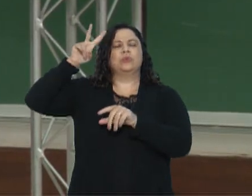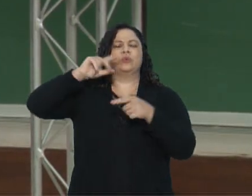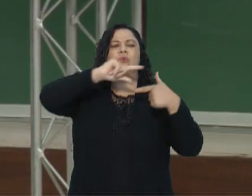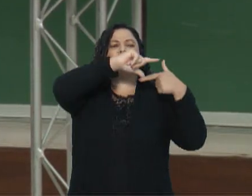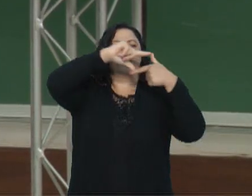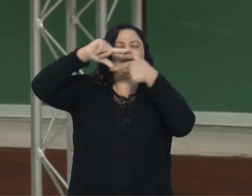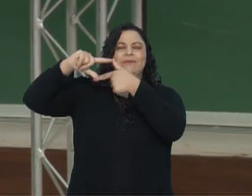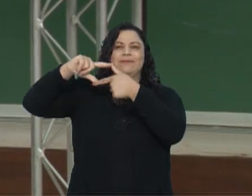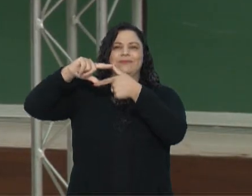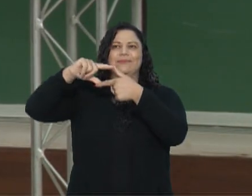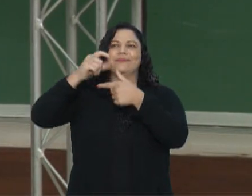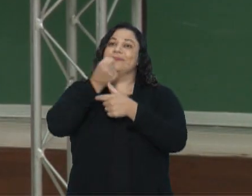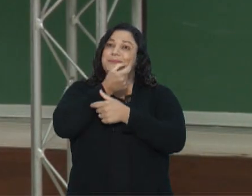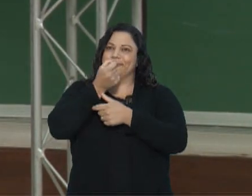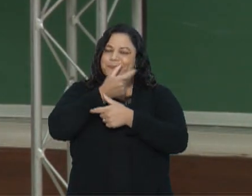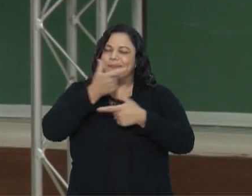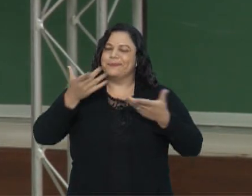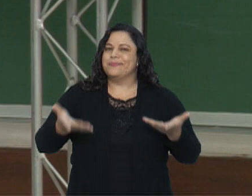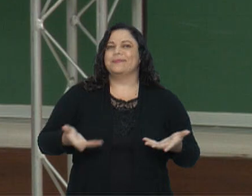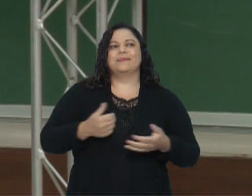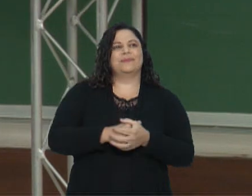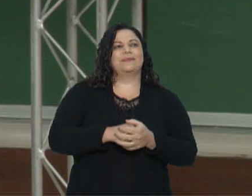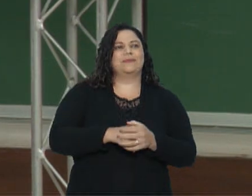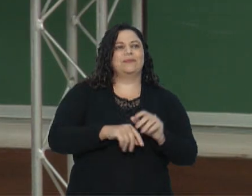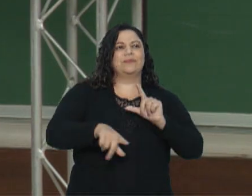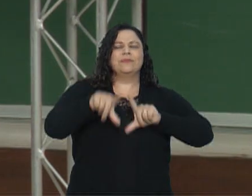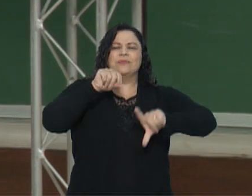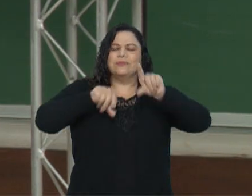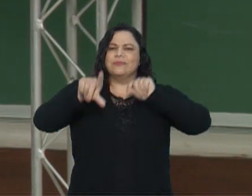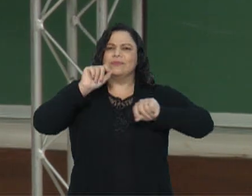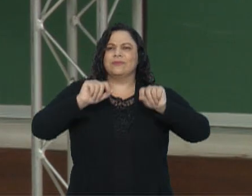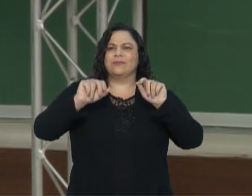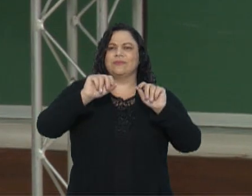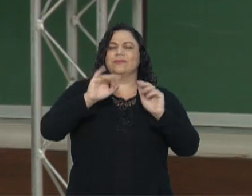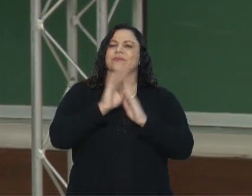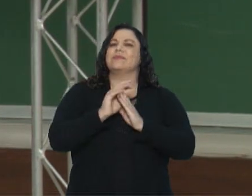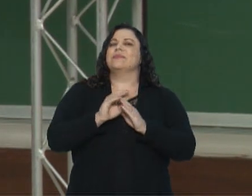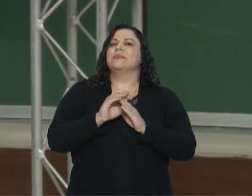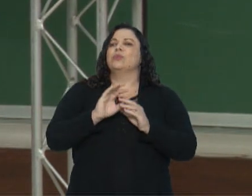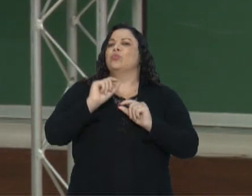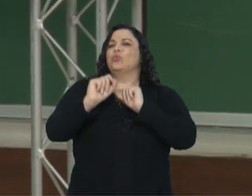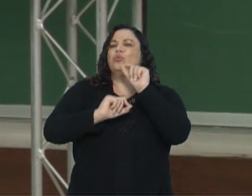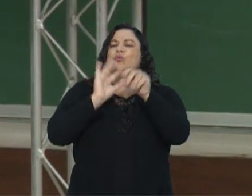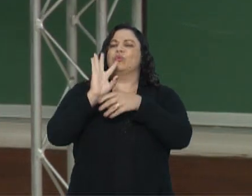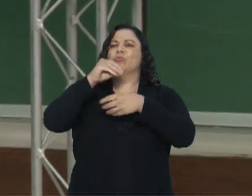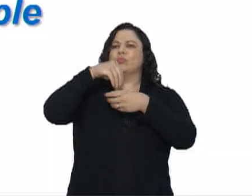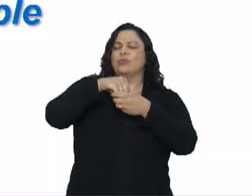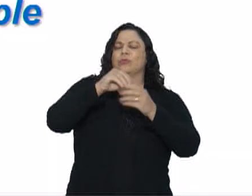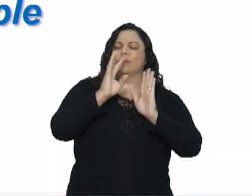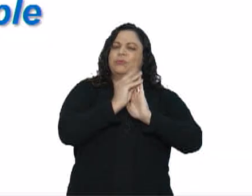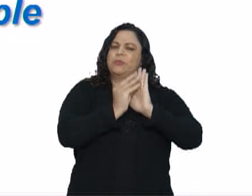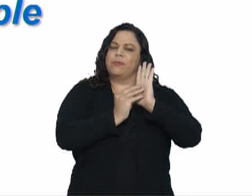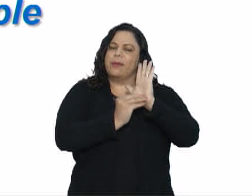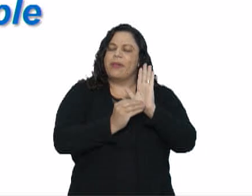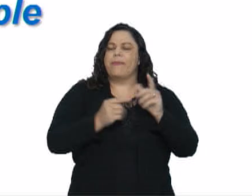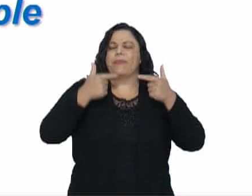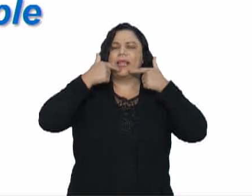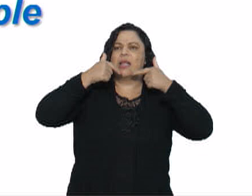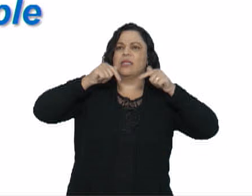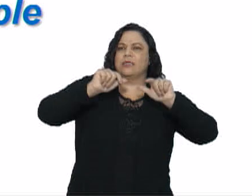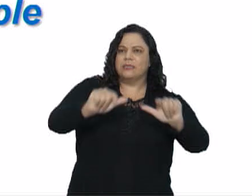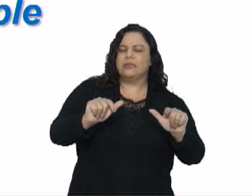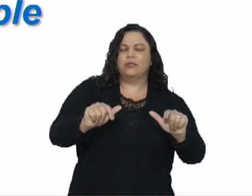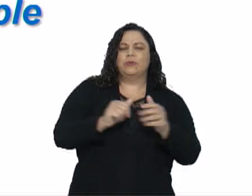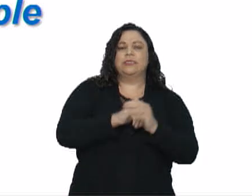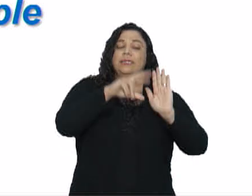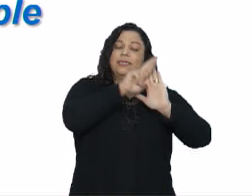nós trabalhamos para justamente trazer esses elementos de língua. Os acordais? Acentuação gráfica, a